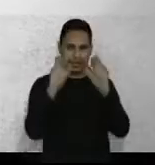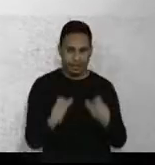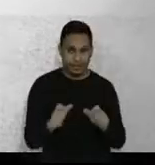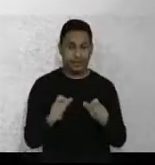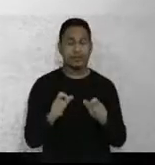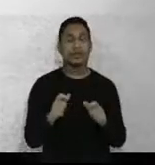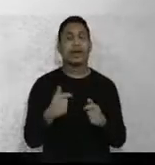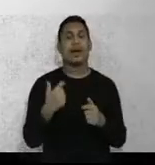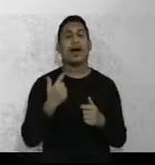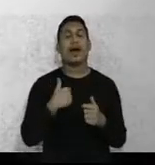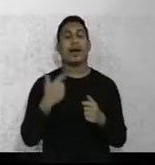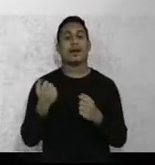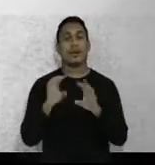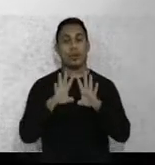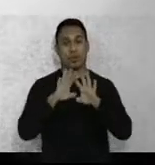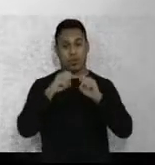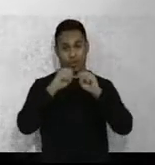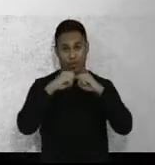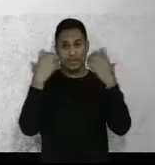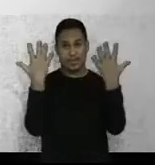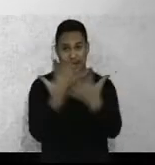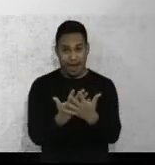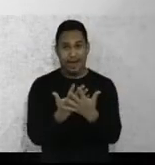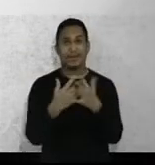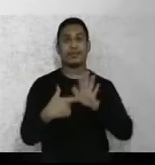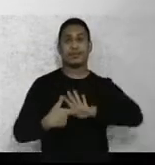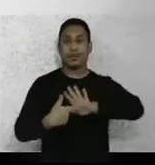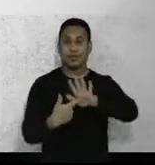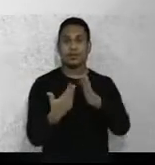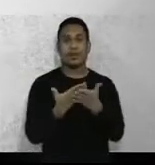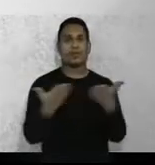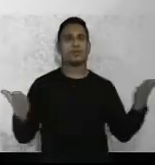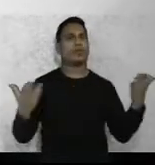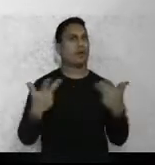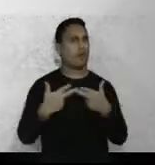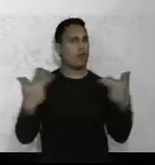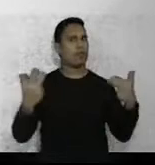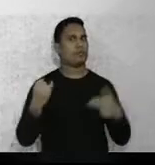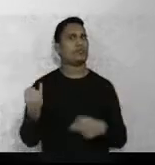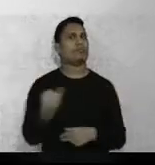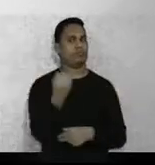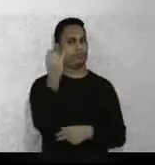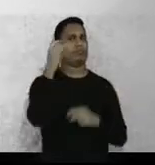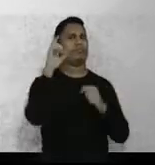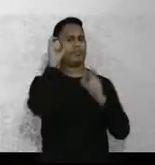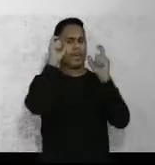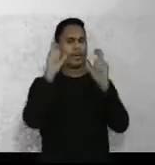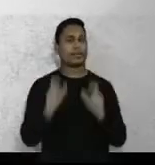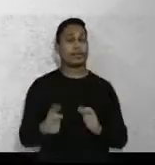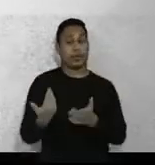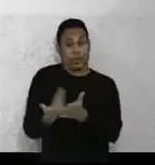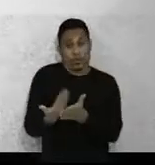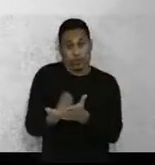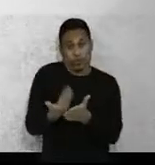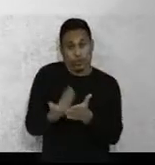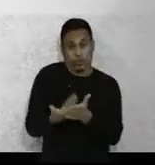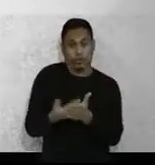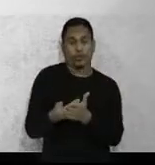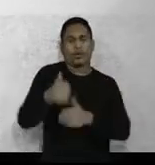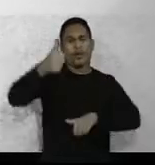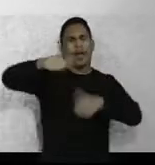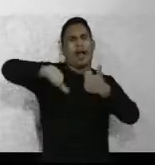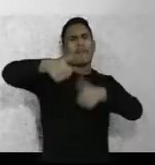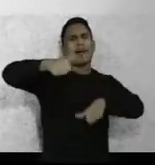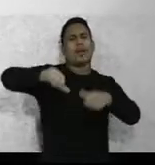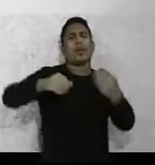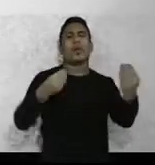de um estudo, porque é uma outra coisa interessante. Esse estudo aqui, ele avaliou como ele promove o óxido